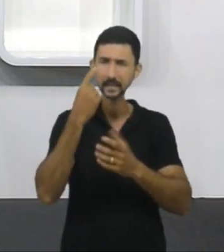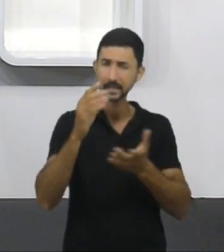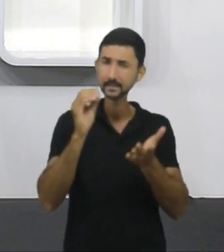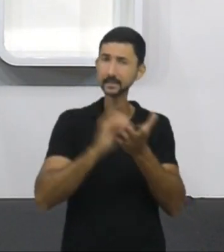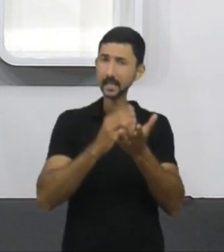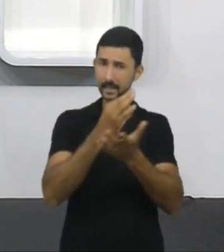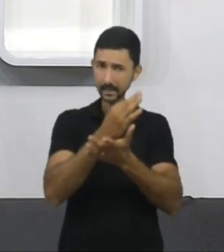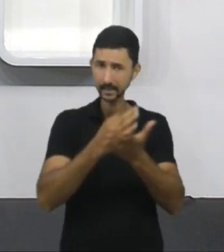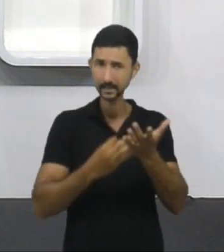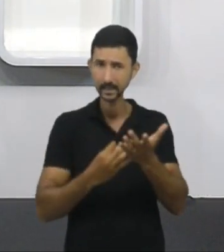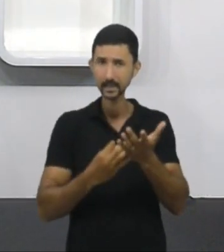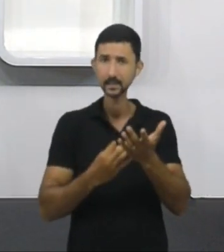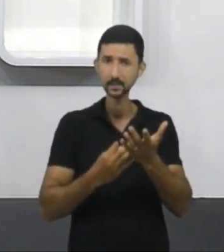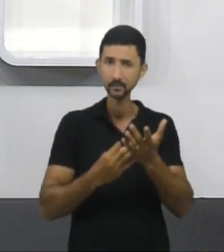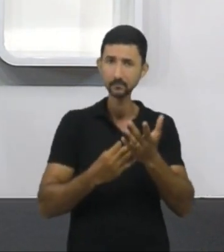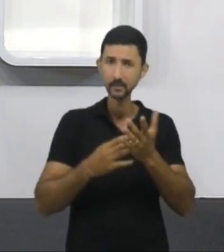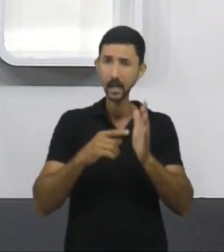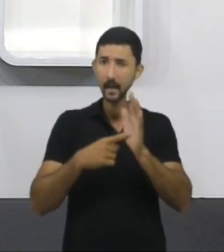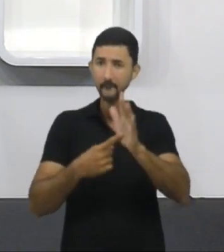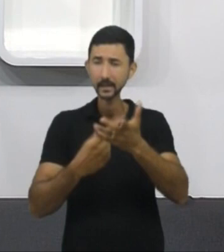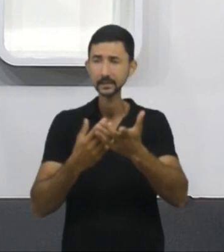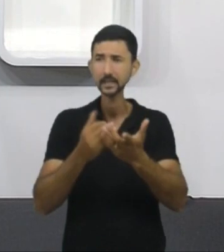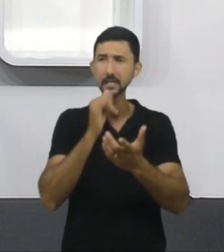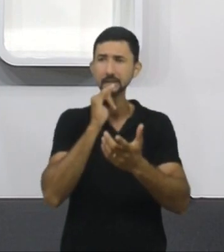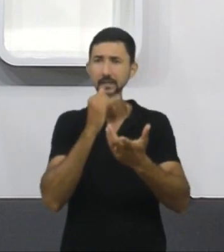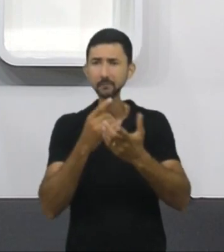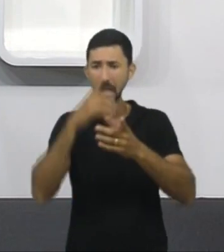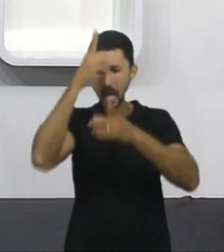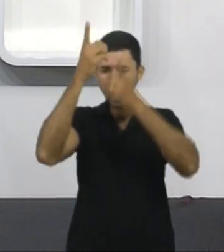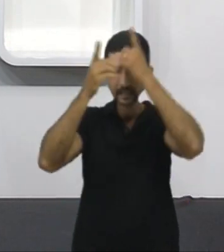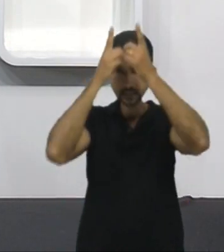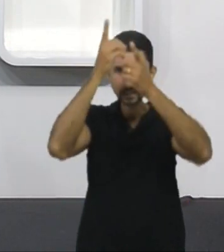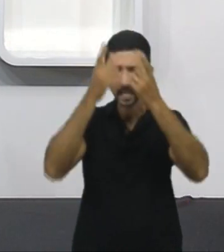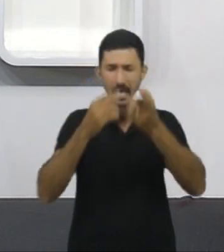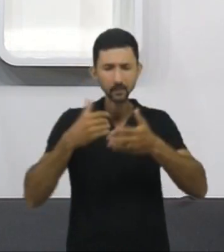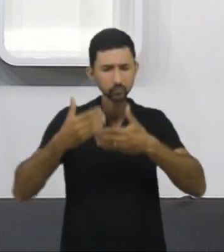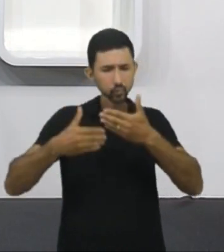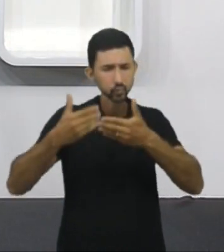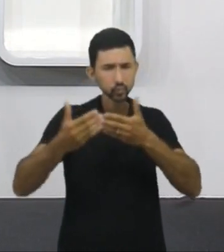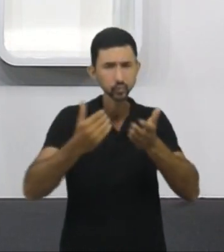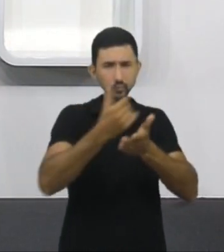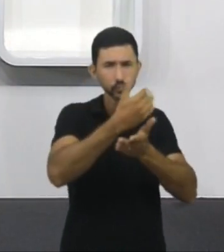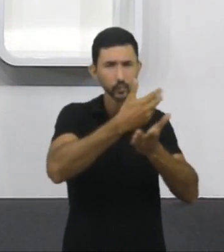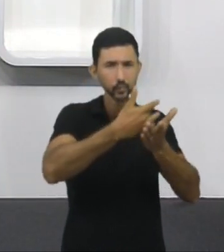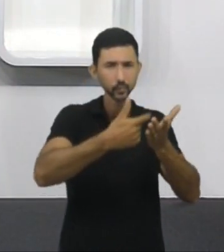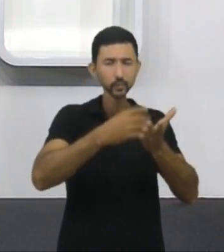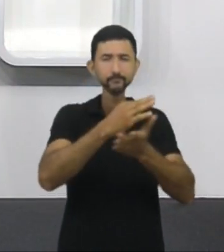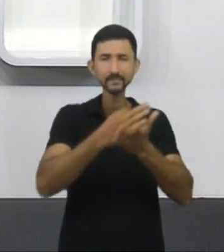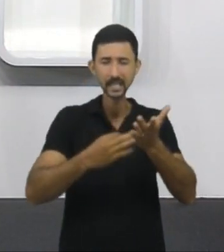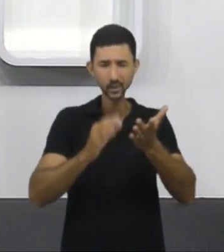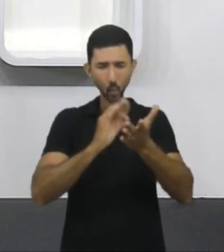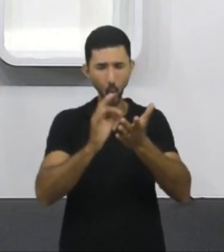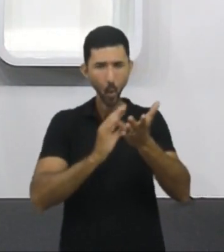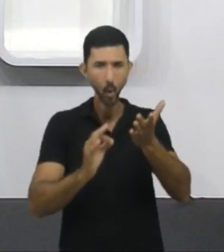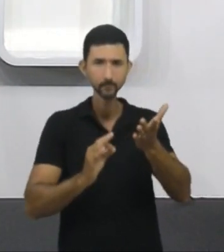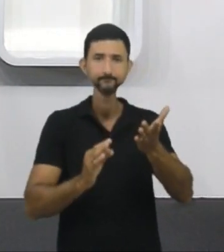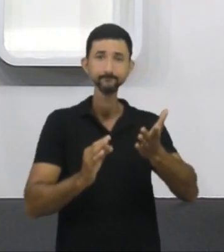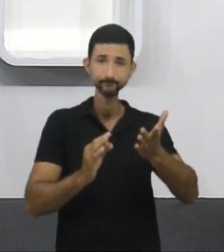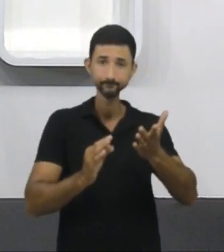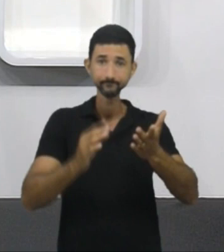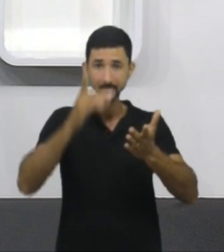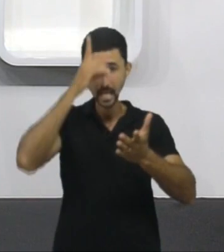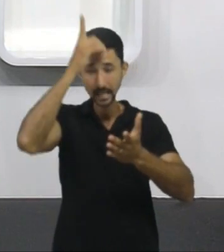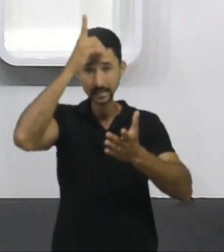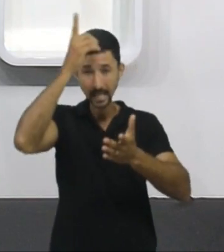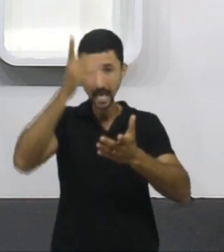interessantes dentro do texto de apresentar para a gente as ideias ao longo daquilo que nós estamos querendo organizar. E essas